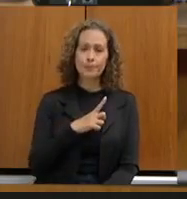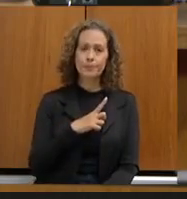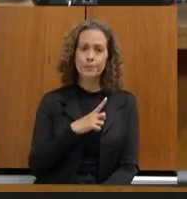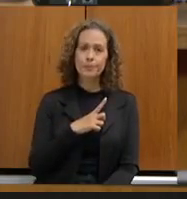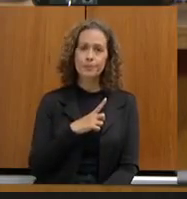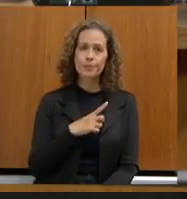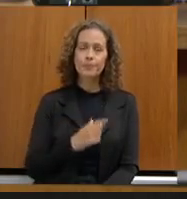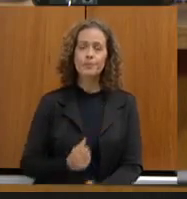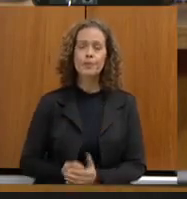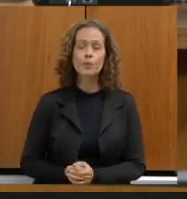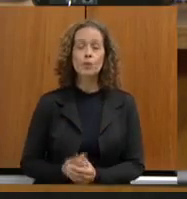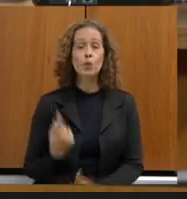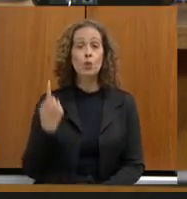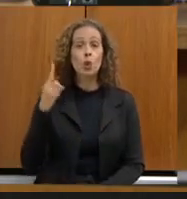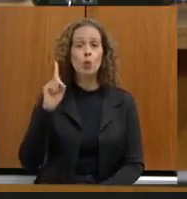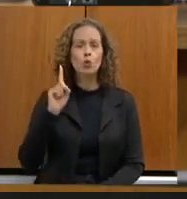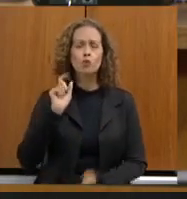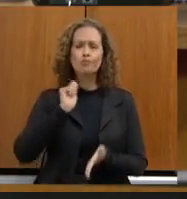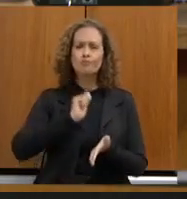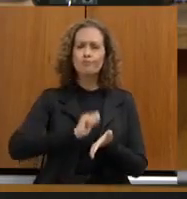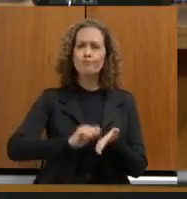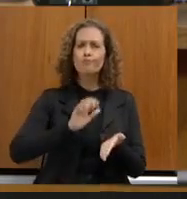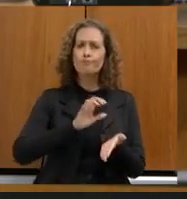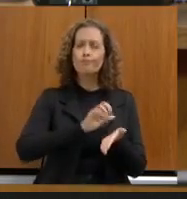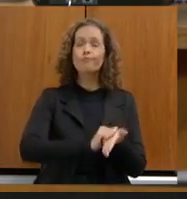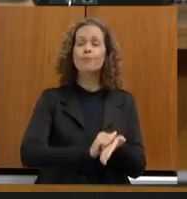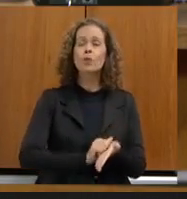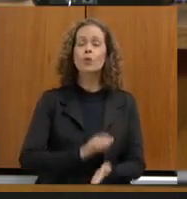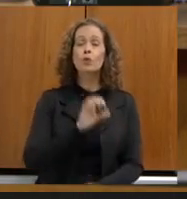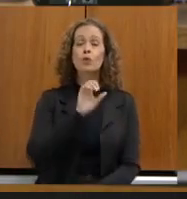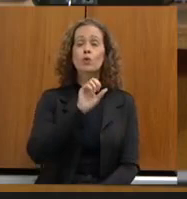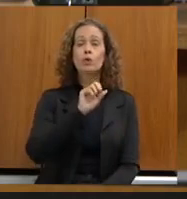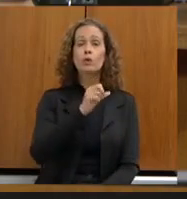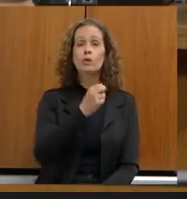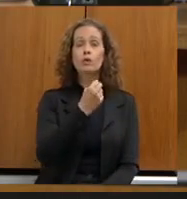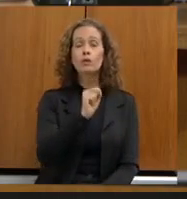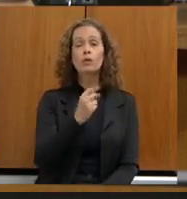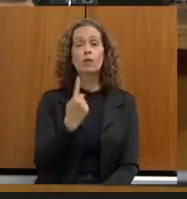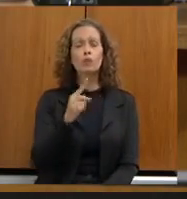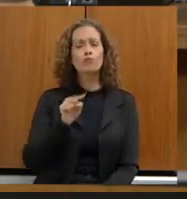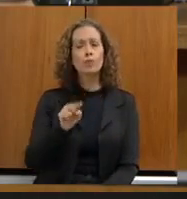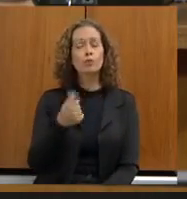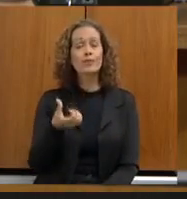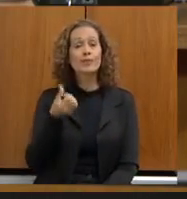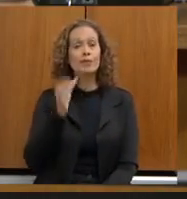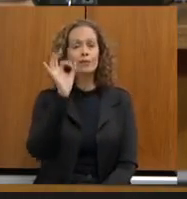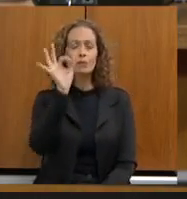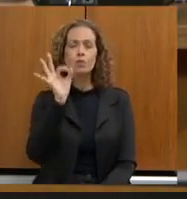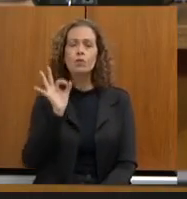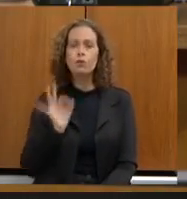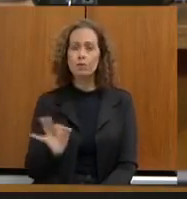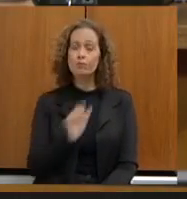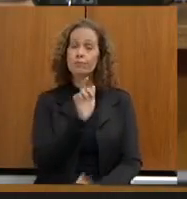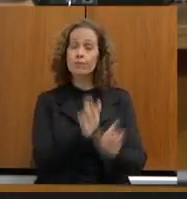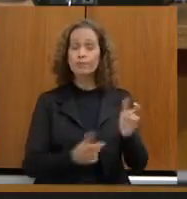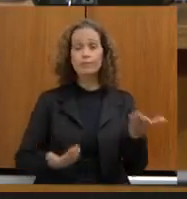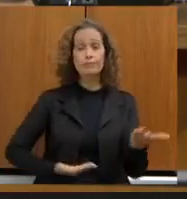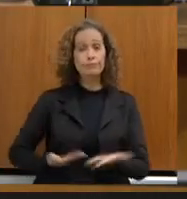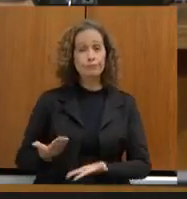o último registro nosso oitenta e um ponto seis por cento dos Servidores vacinados